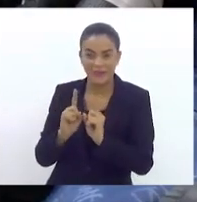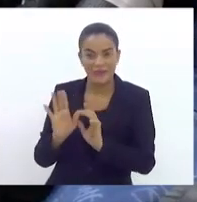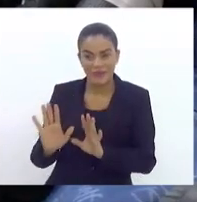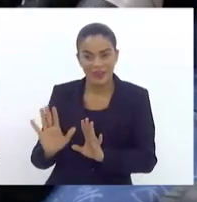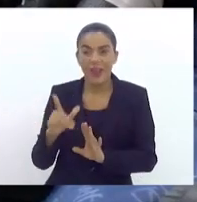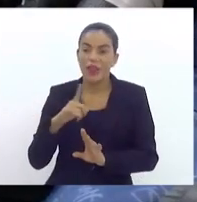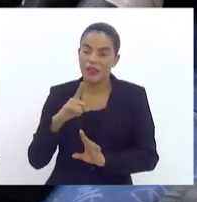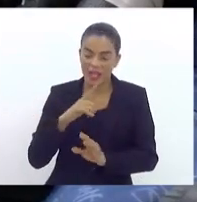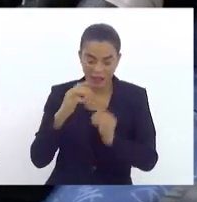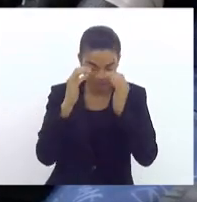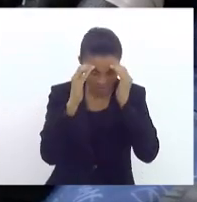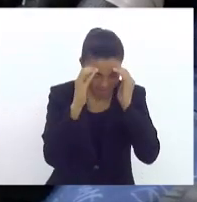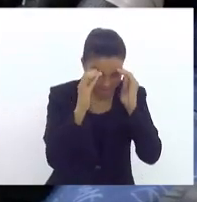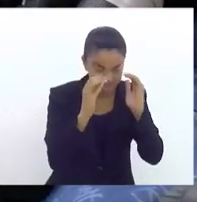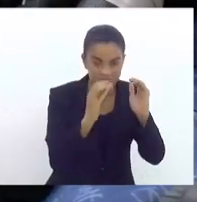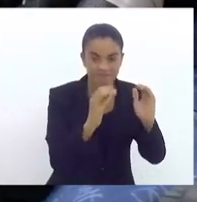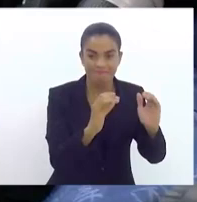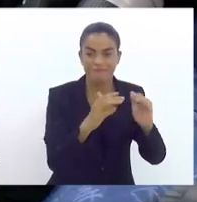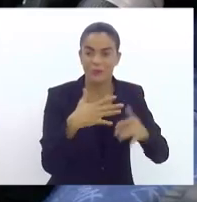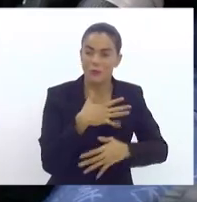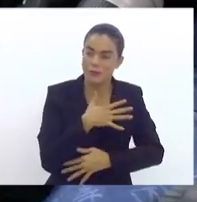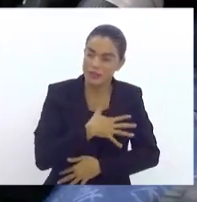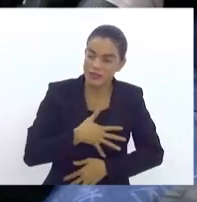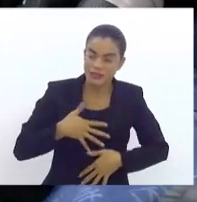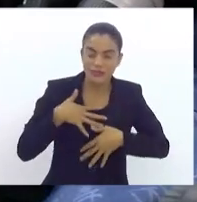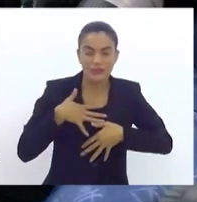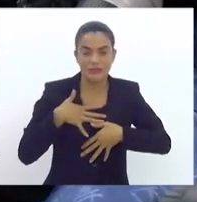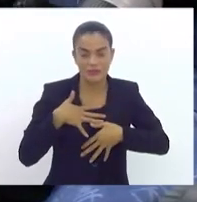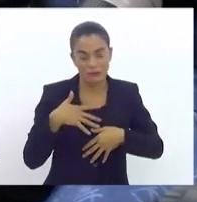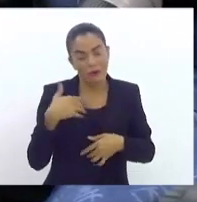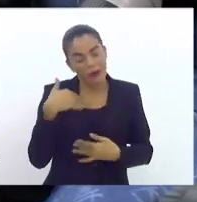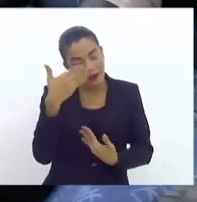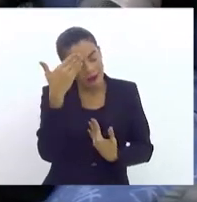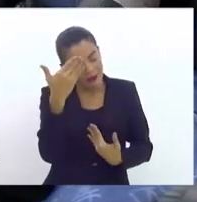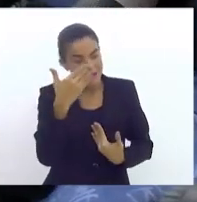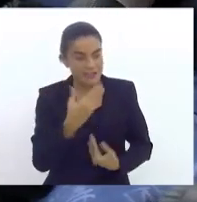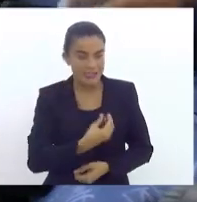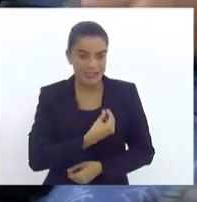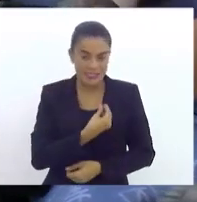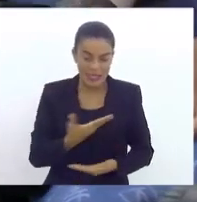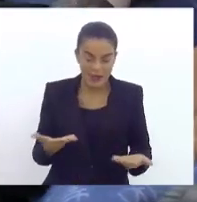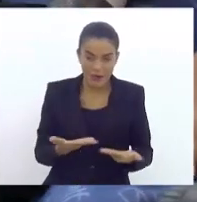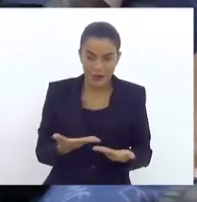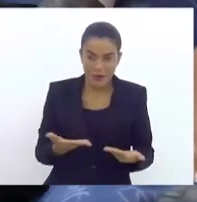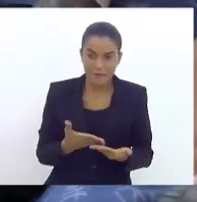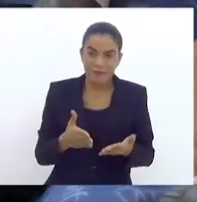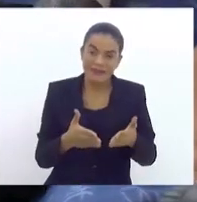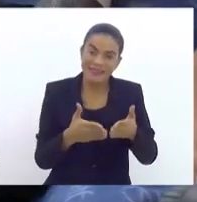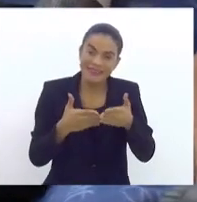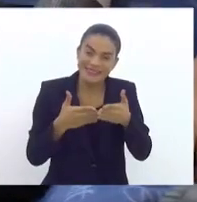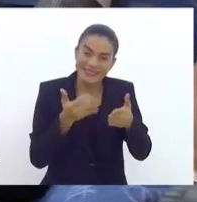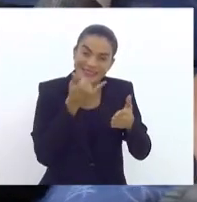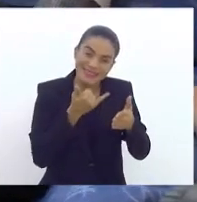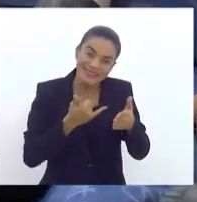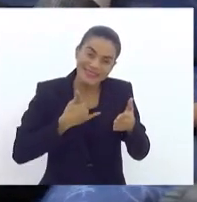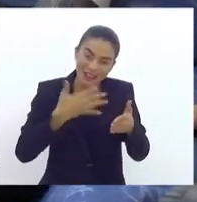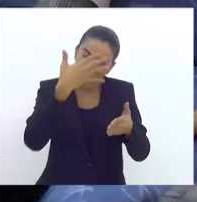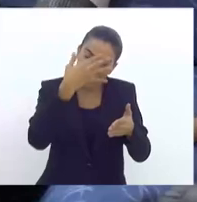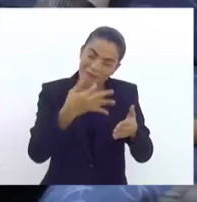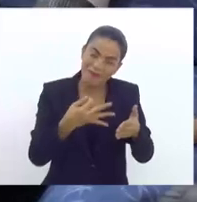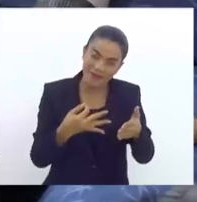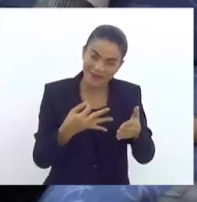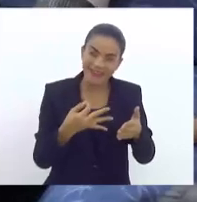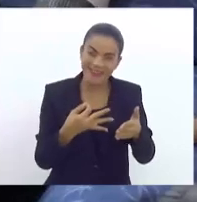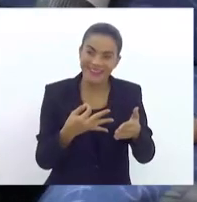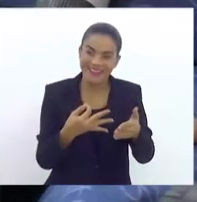que eu tenho todo aqui meu prestígio né tô muito agradecida de estar mas eu quero eu peço que vocês compreendam né que